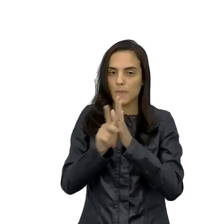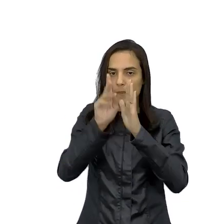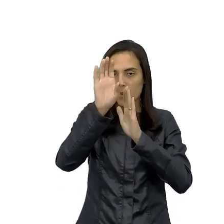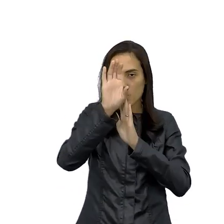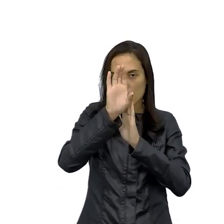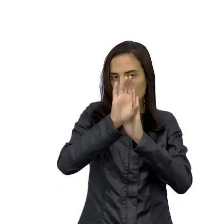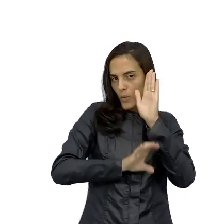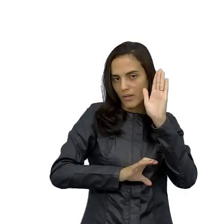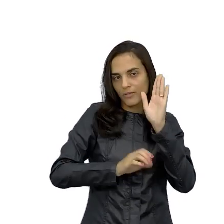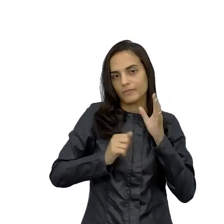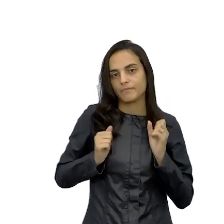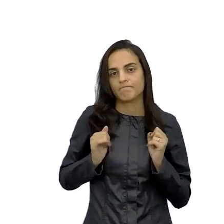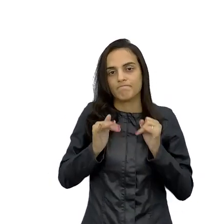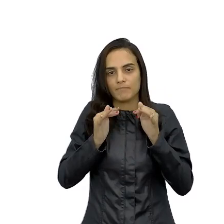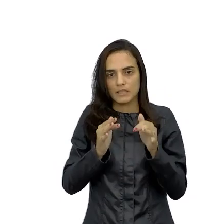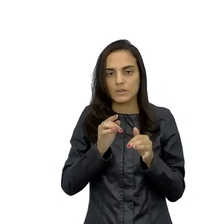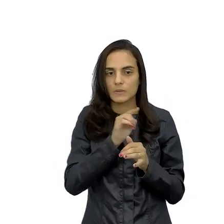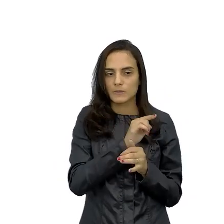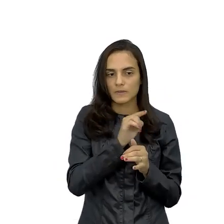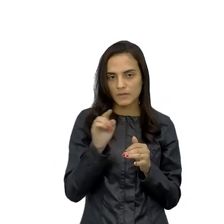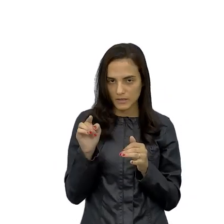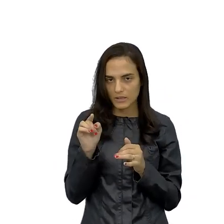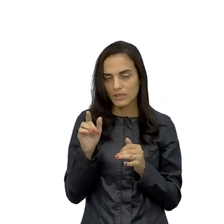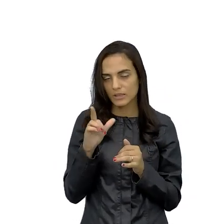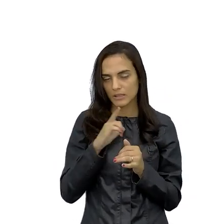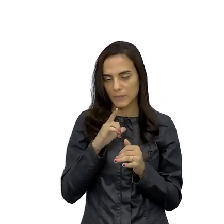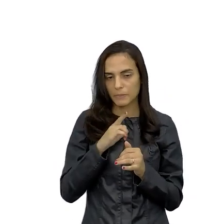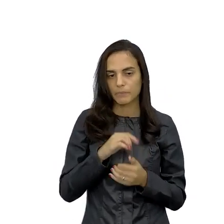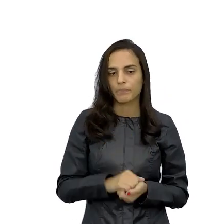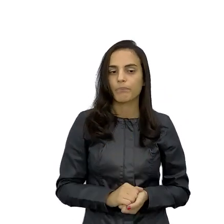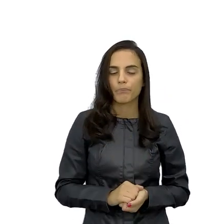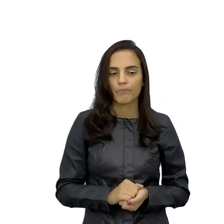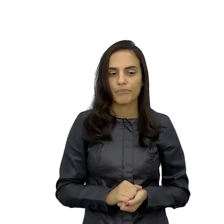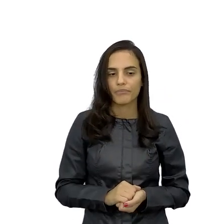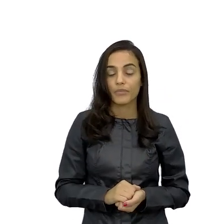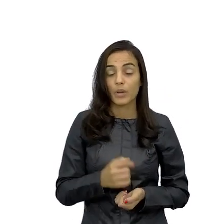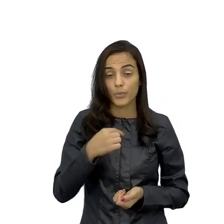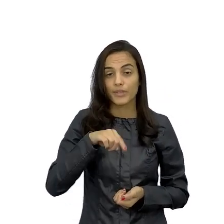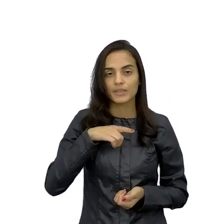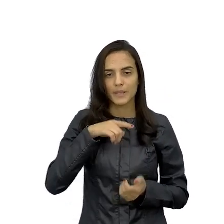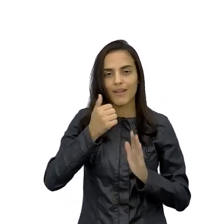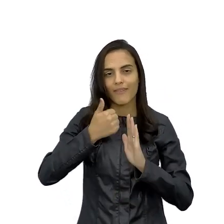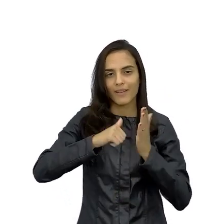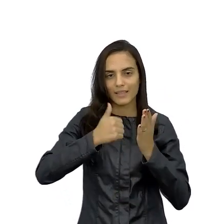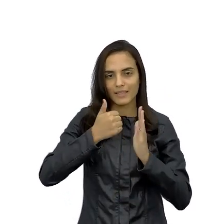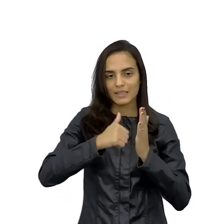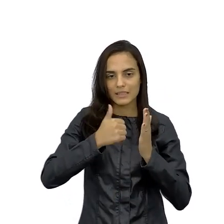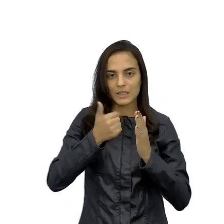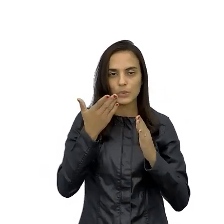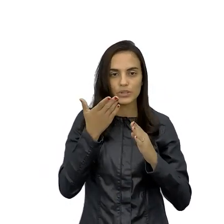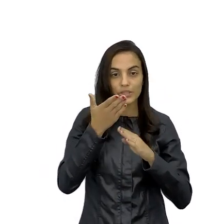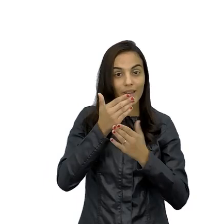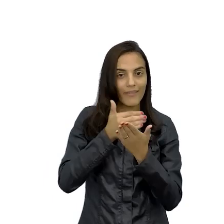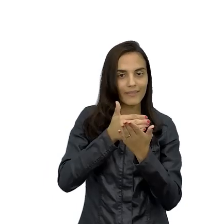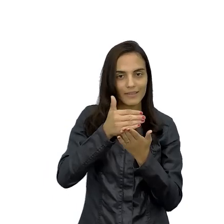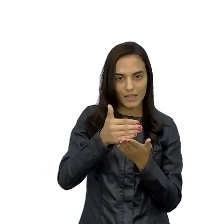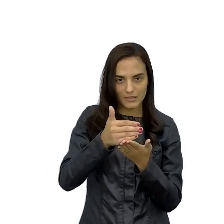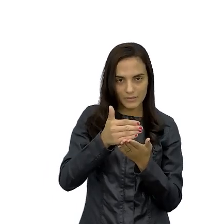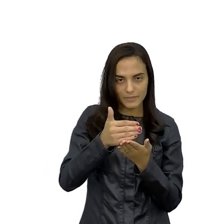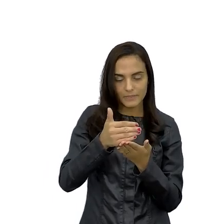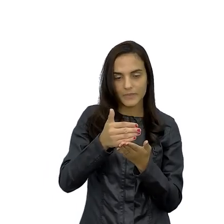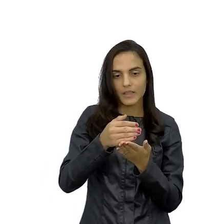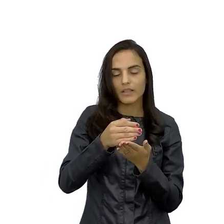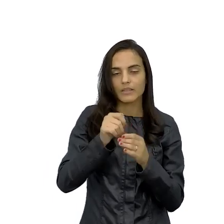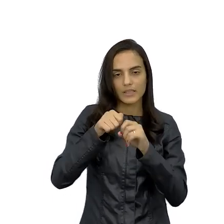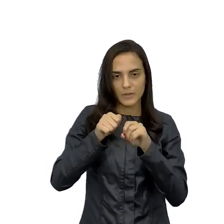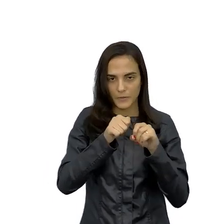currículo em ação que vocês possuem. A gente tem também a avaliação diagnóstica de entrada, essa que vocês